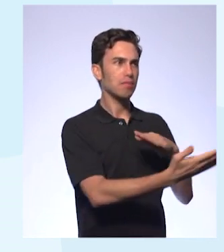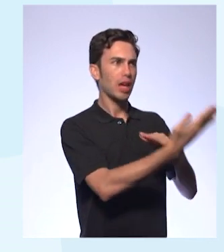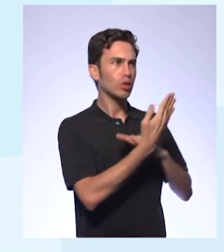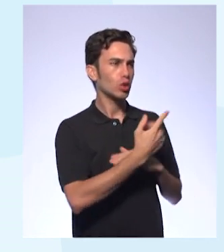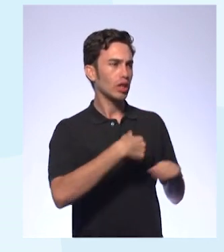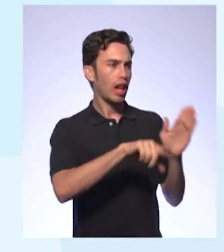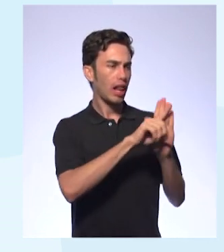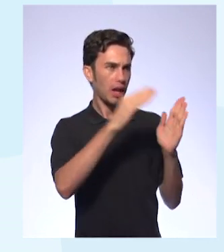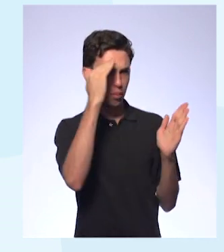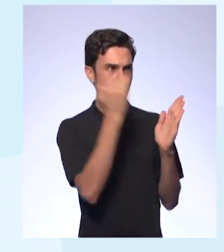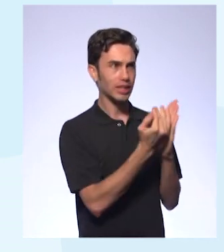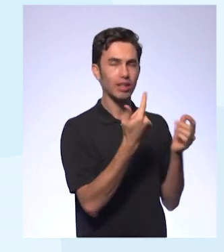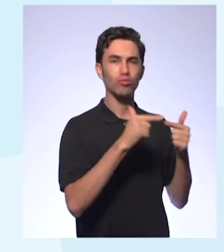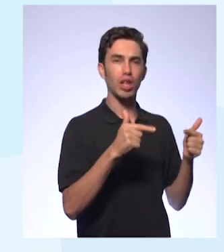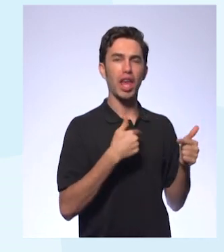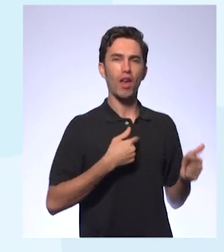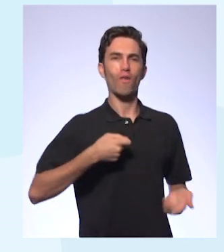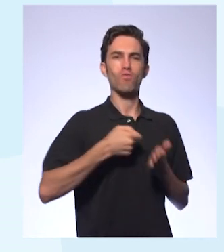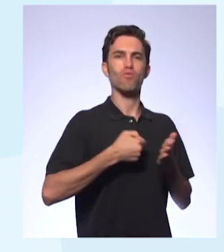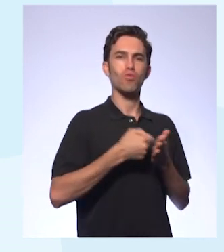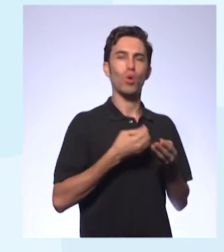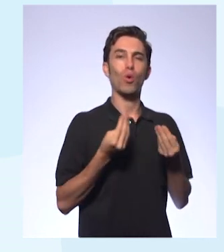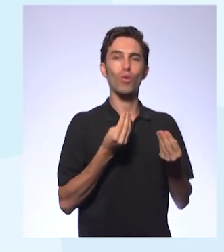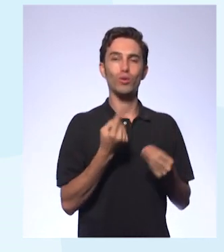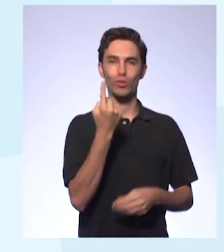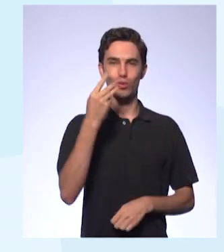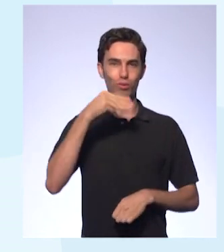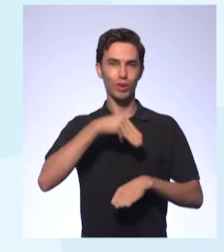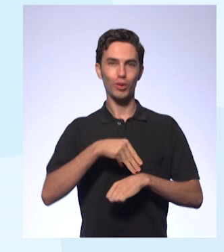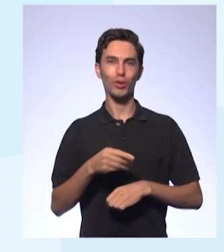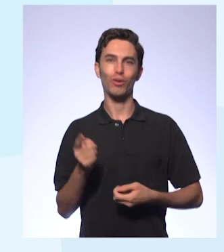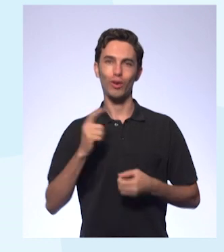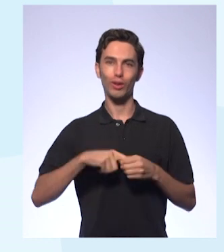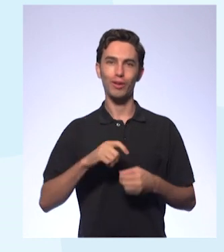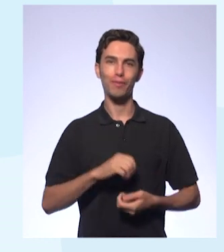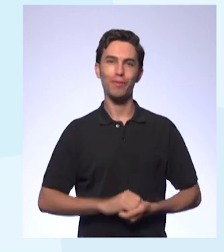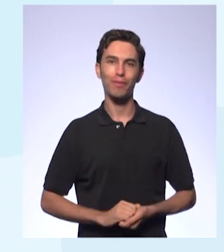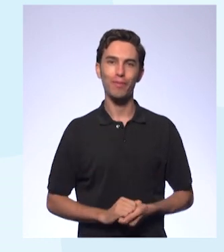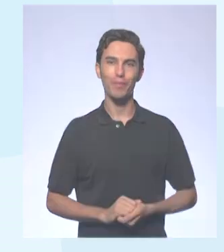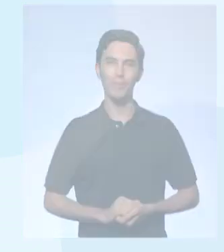lei? 1 minuto para responder e a gente já volta.